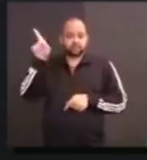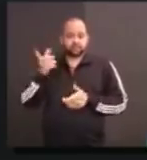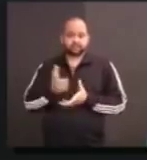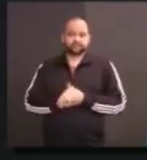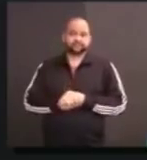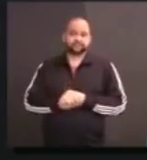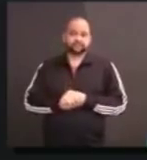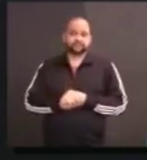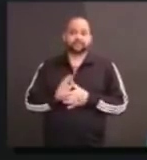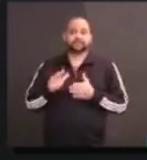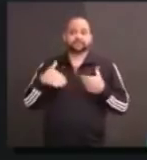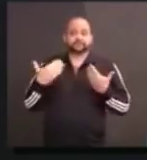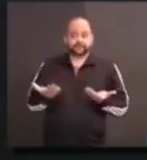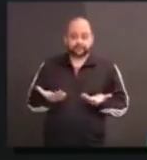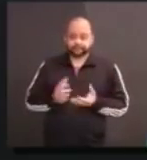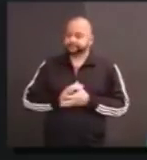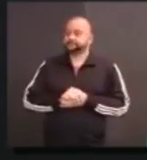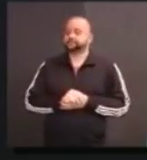Então,